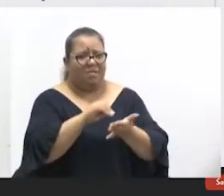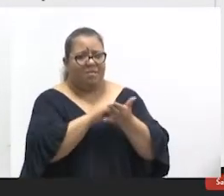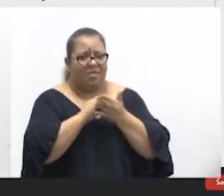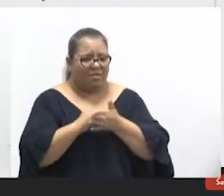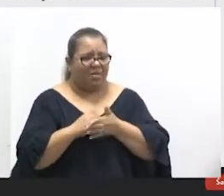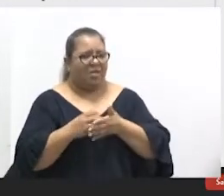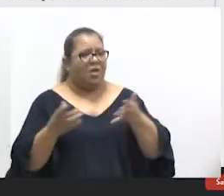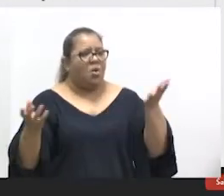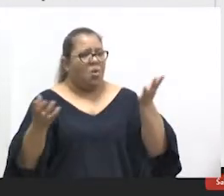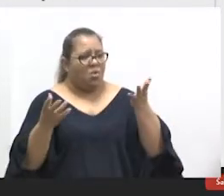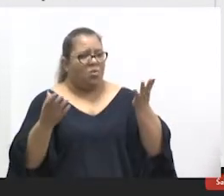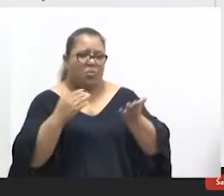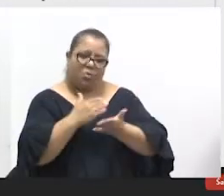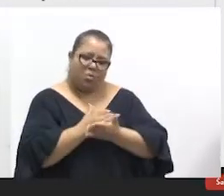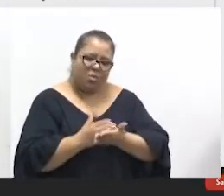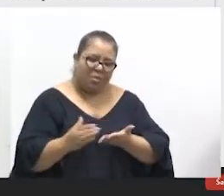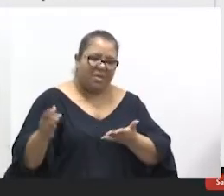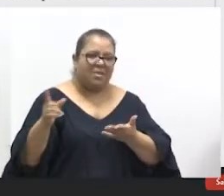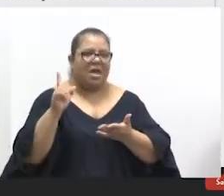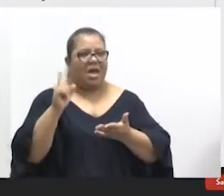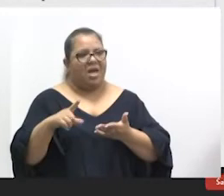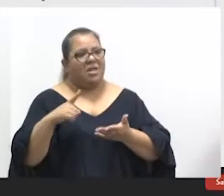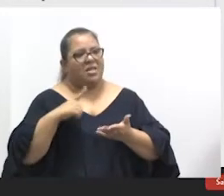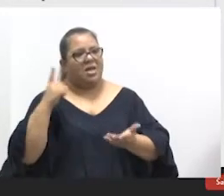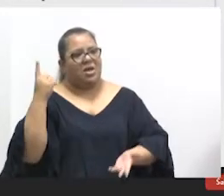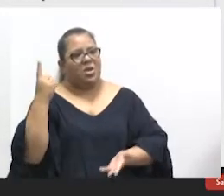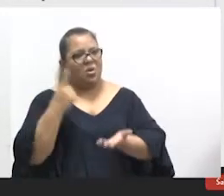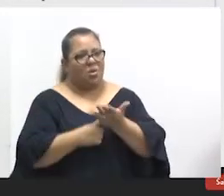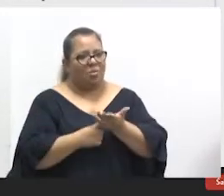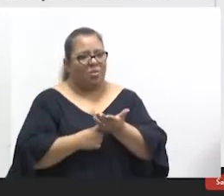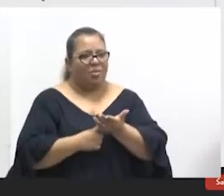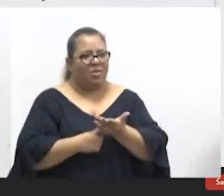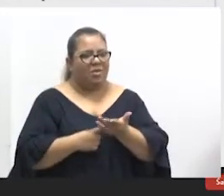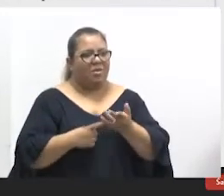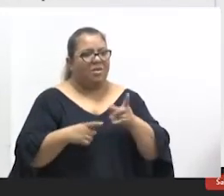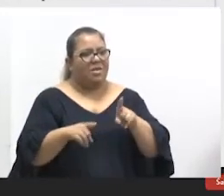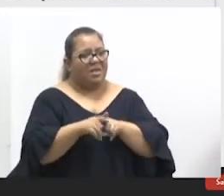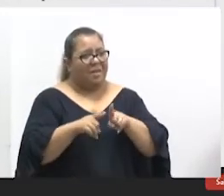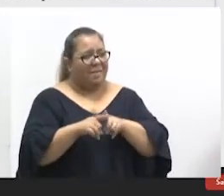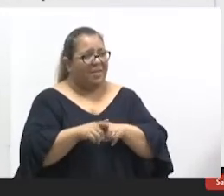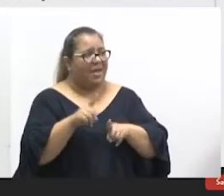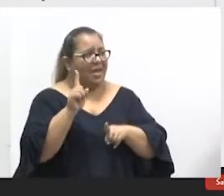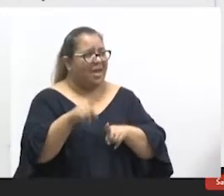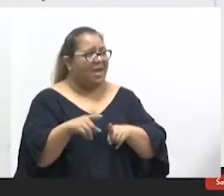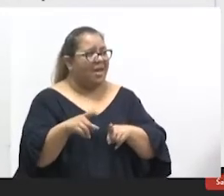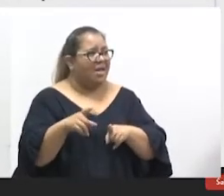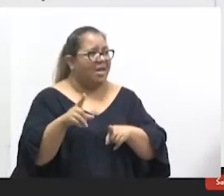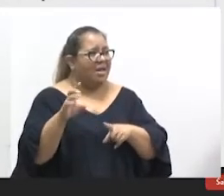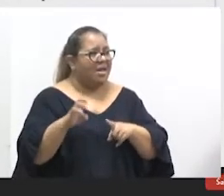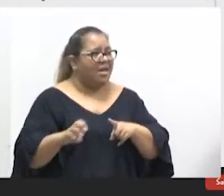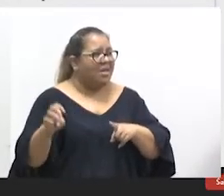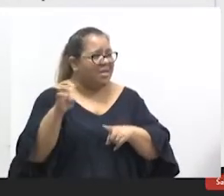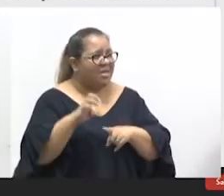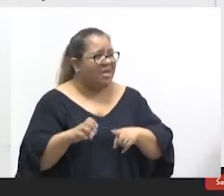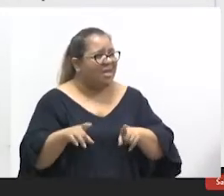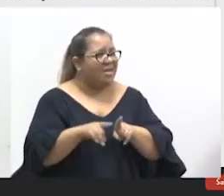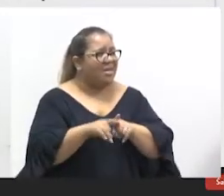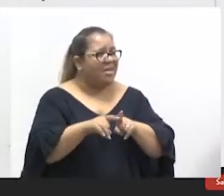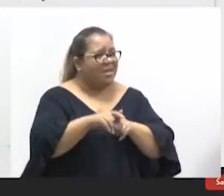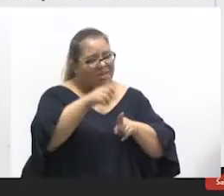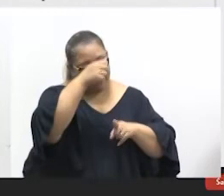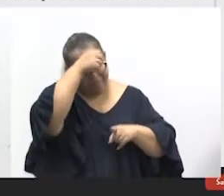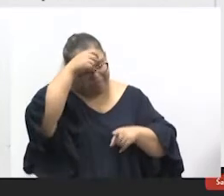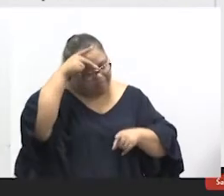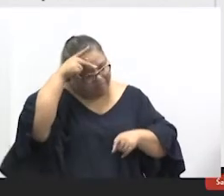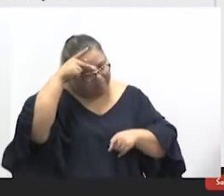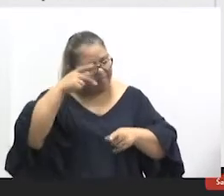mas que a partir daí existe um compromisso formalizado, institucionalizado nas instâncias decisórias do Sistema Único